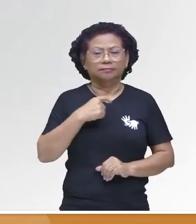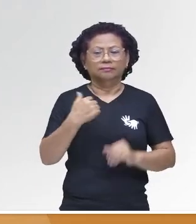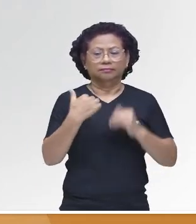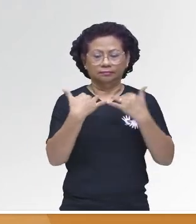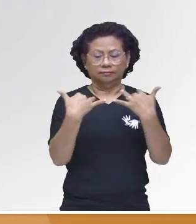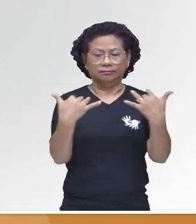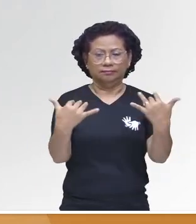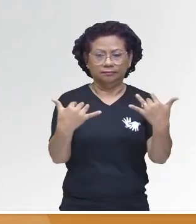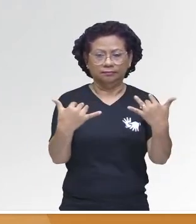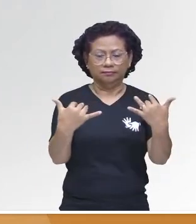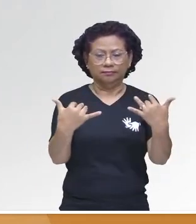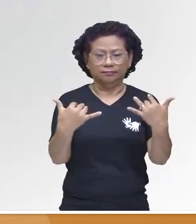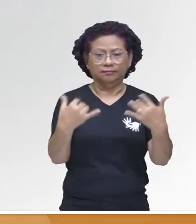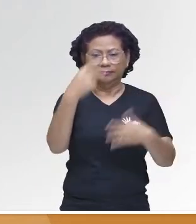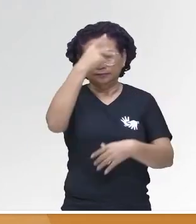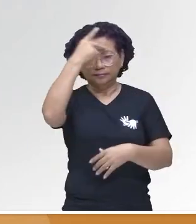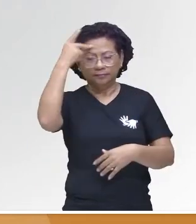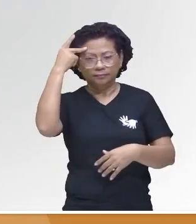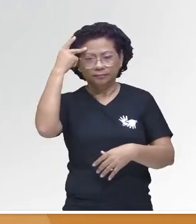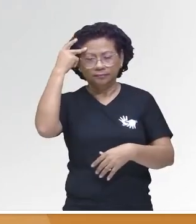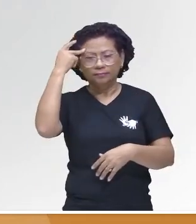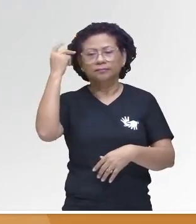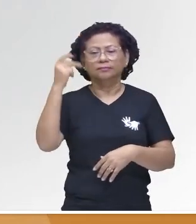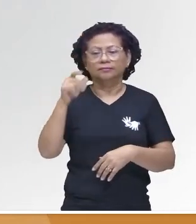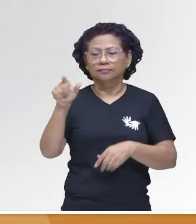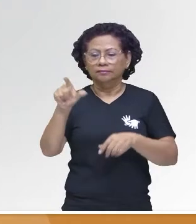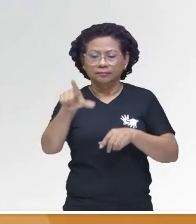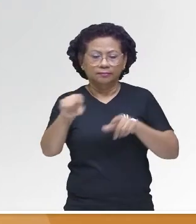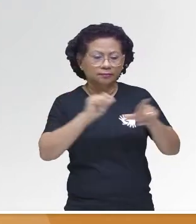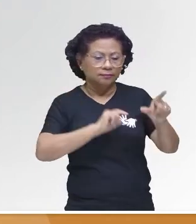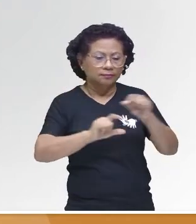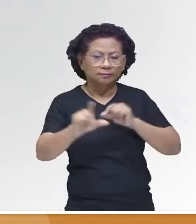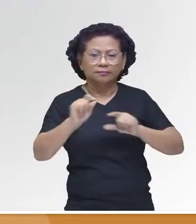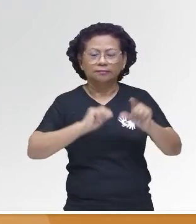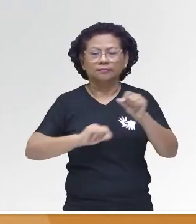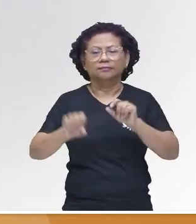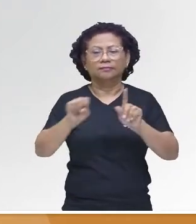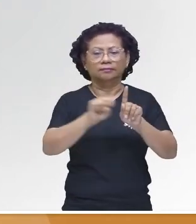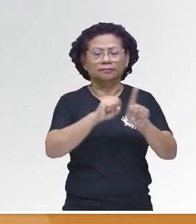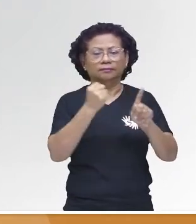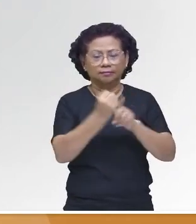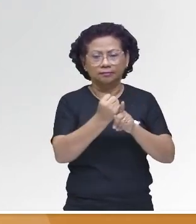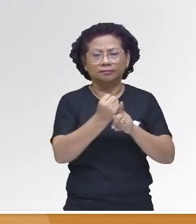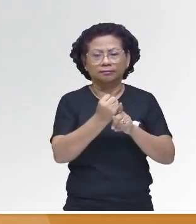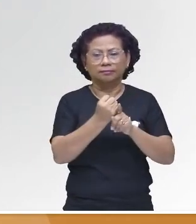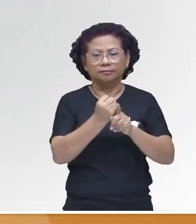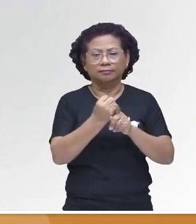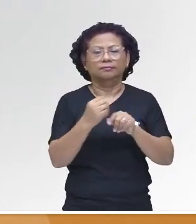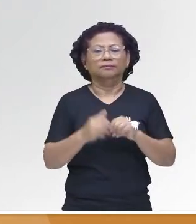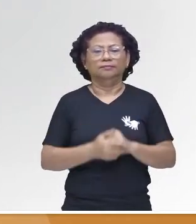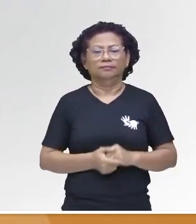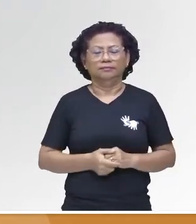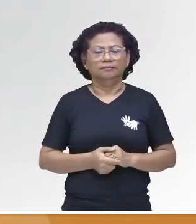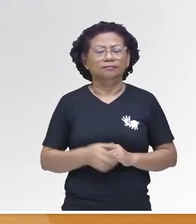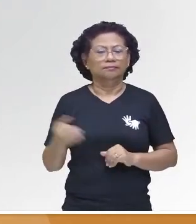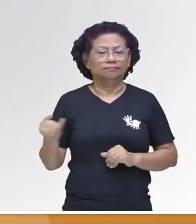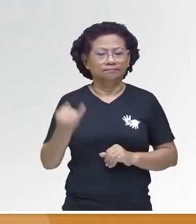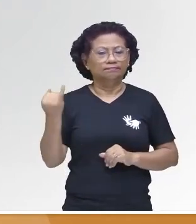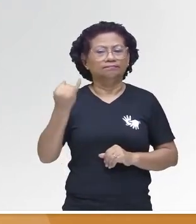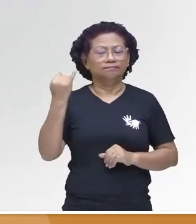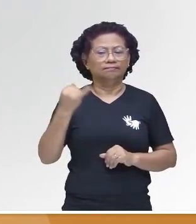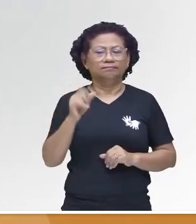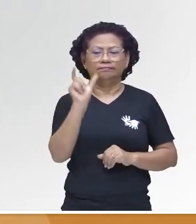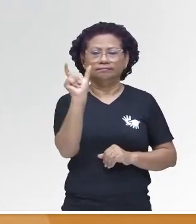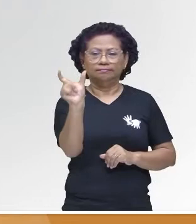grupo de pessoas escolhidas da sociedade. Então, nós vamos ter também um instrumento jurídico extremamente importante, senhor, chamado